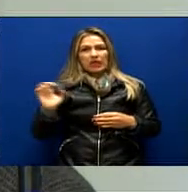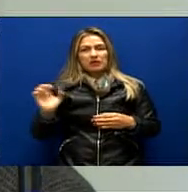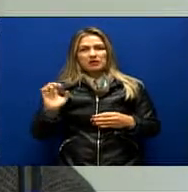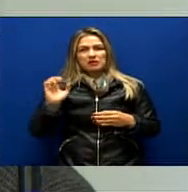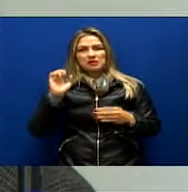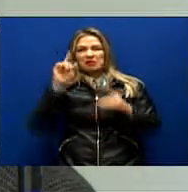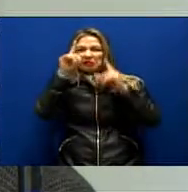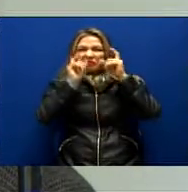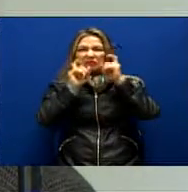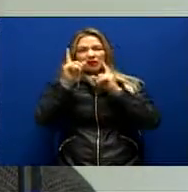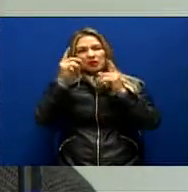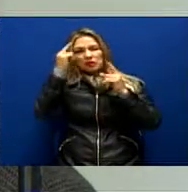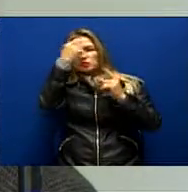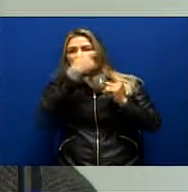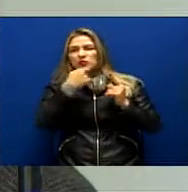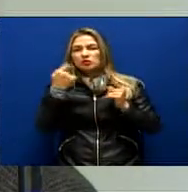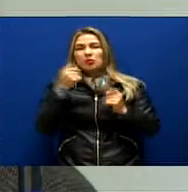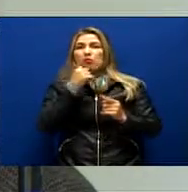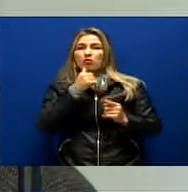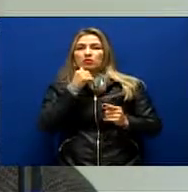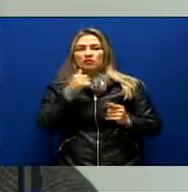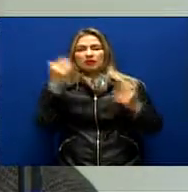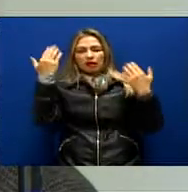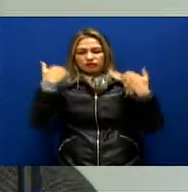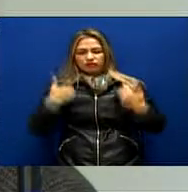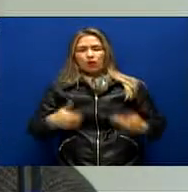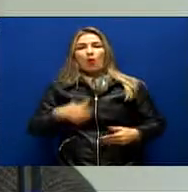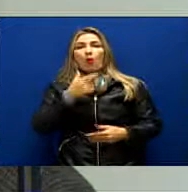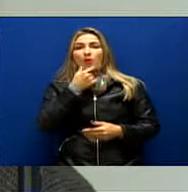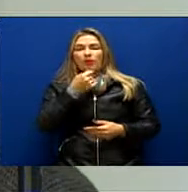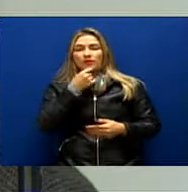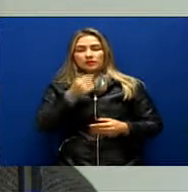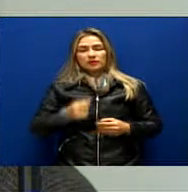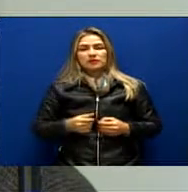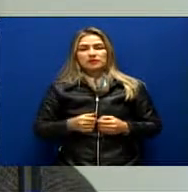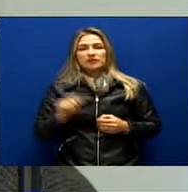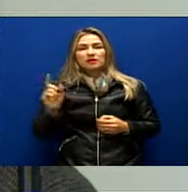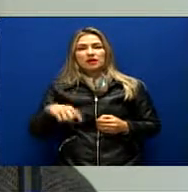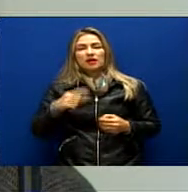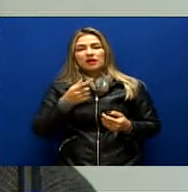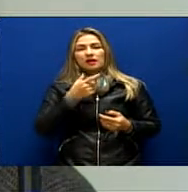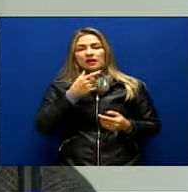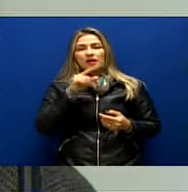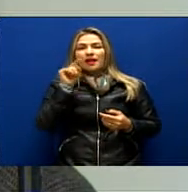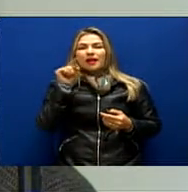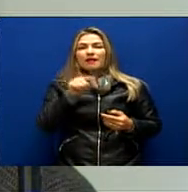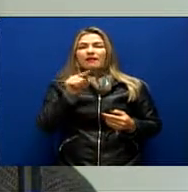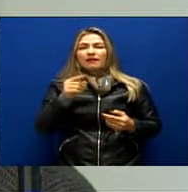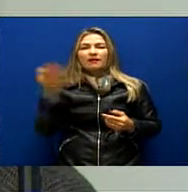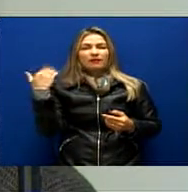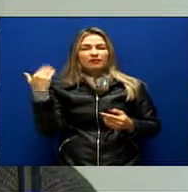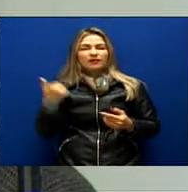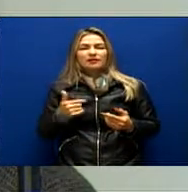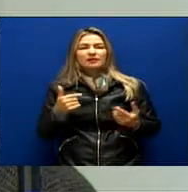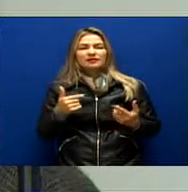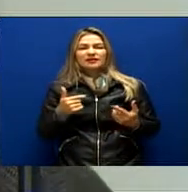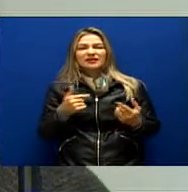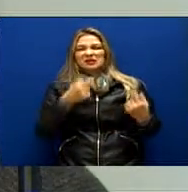Nordeste naquela época. E a pessoa até brincava dizendo que tinha que ser muito homem para ser travesti lá no